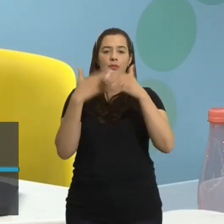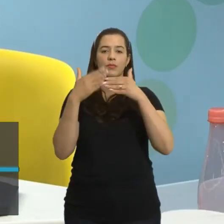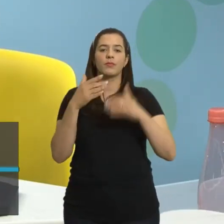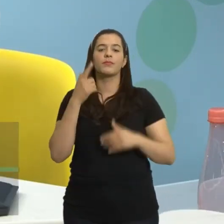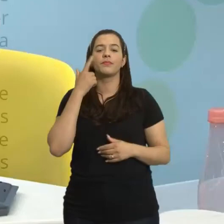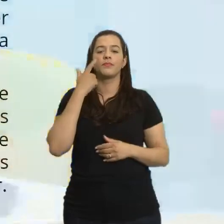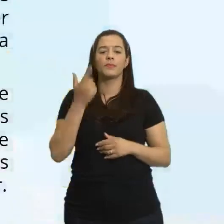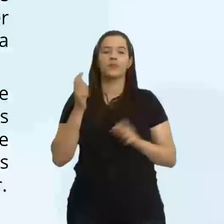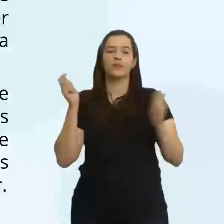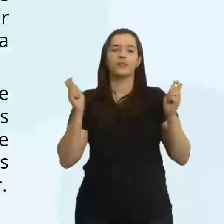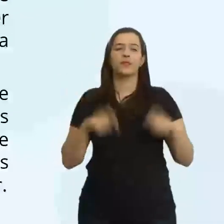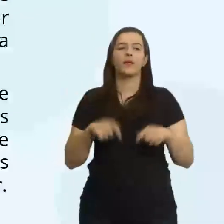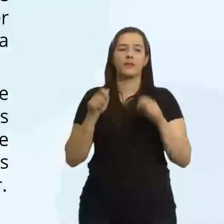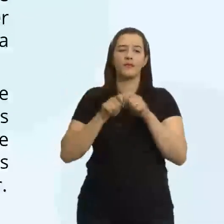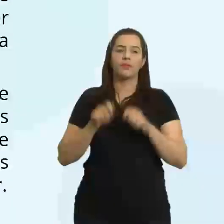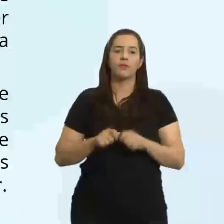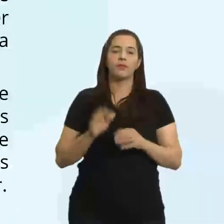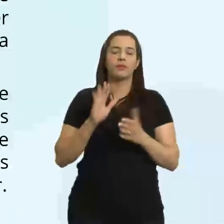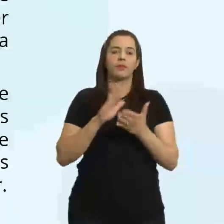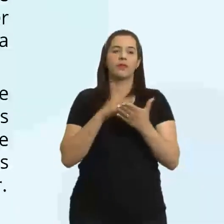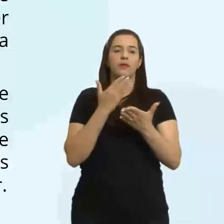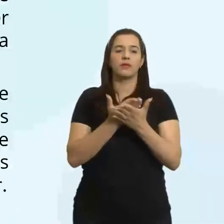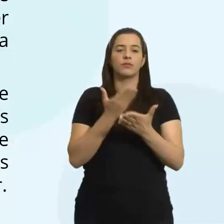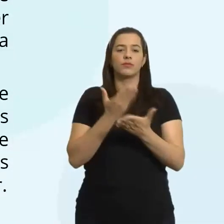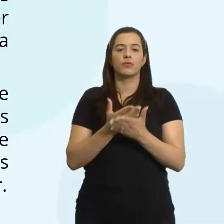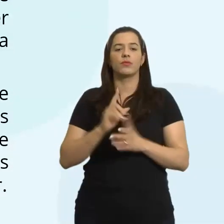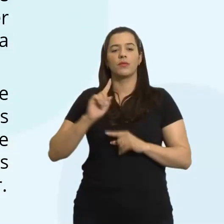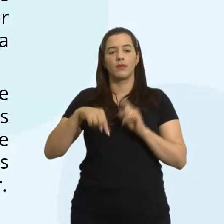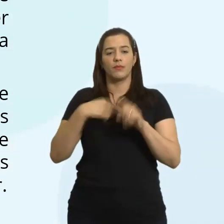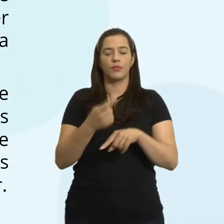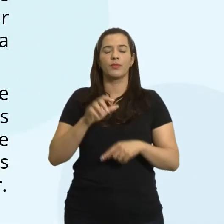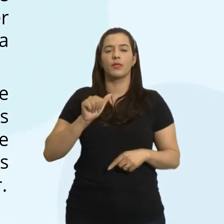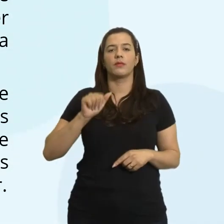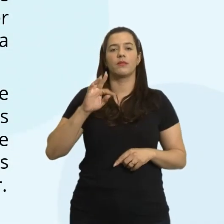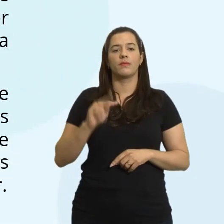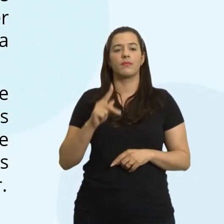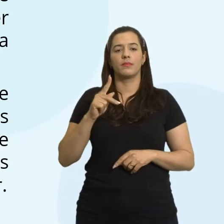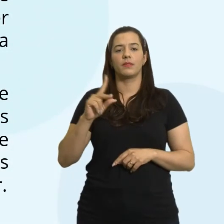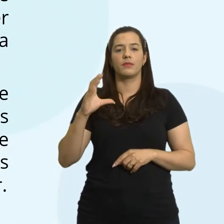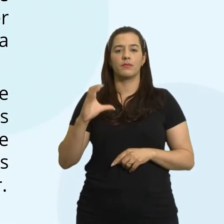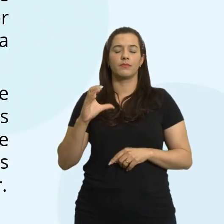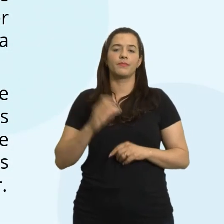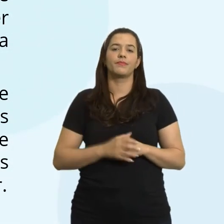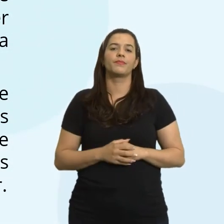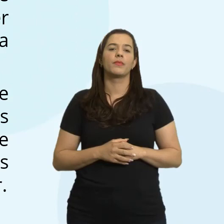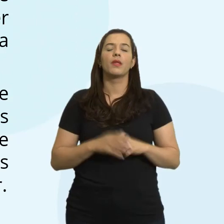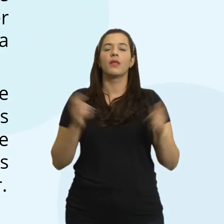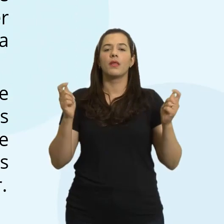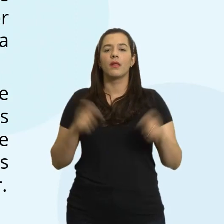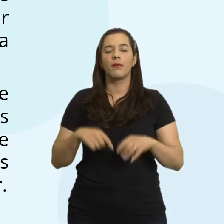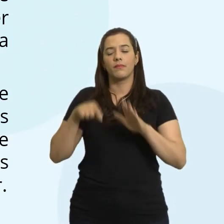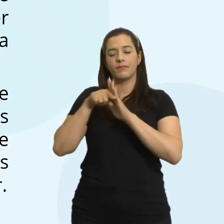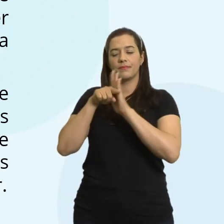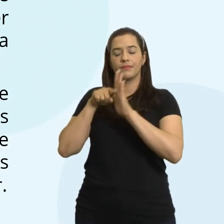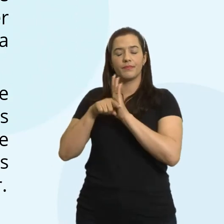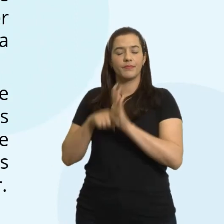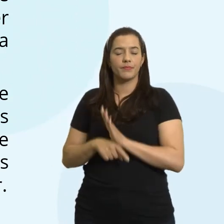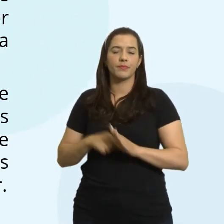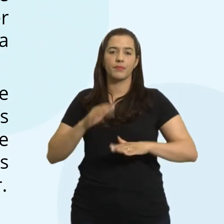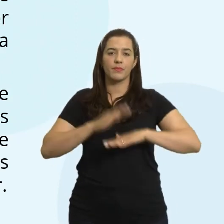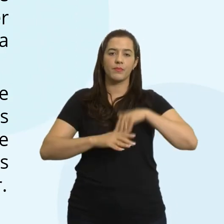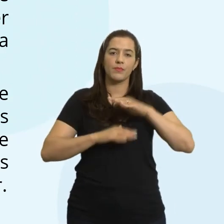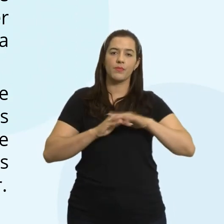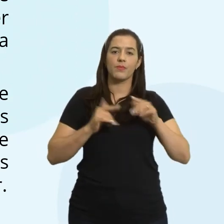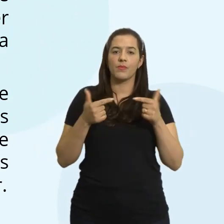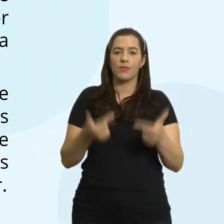que podem ser feitos na escola após esse ATPC. Primeiramente, pode-se analisar o material do Currículo em Ação e o São